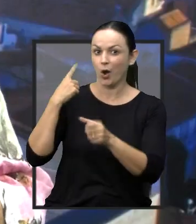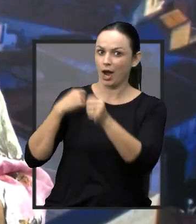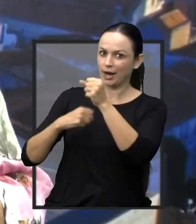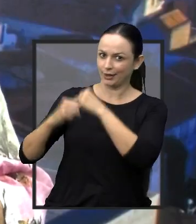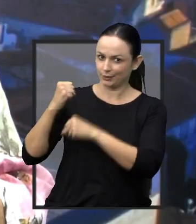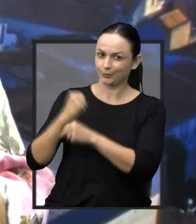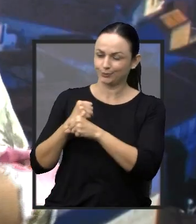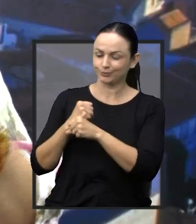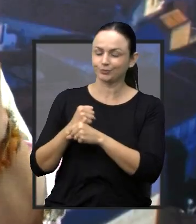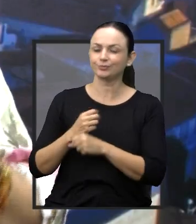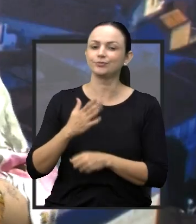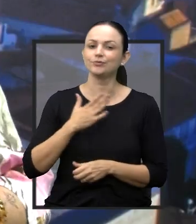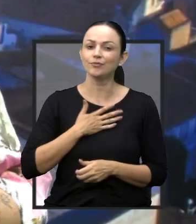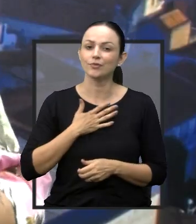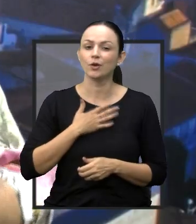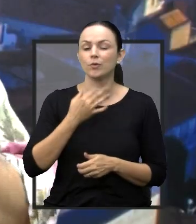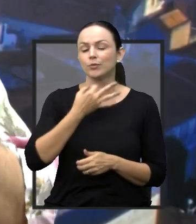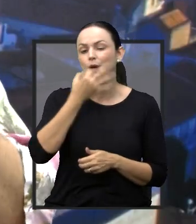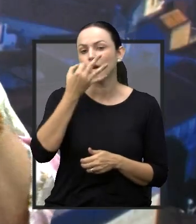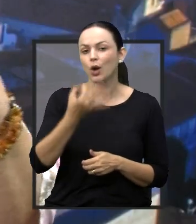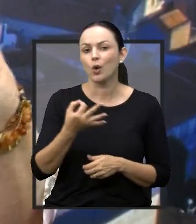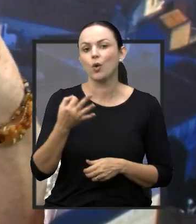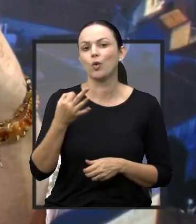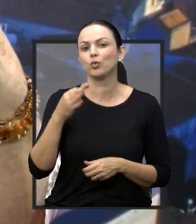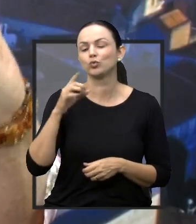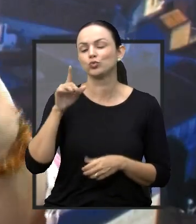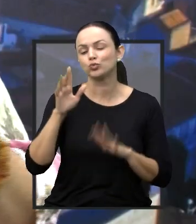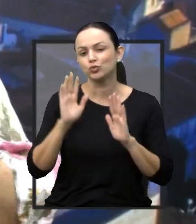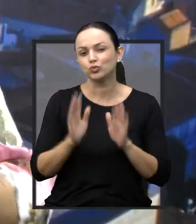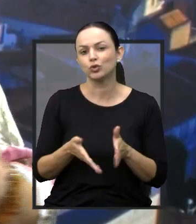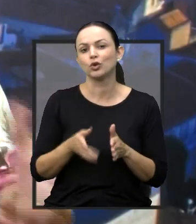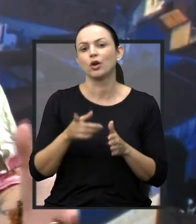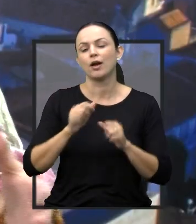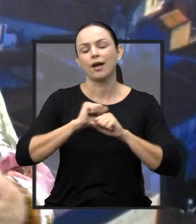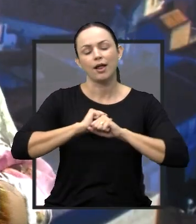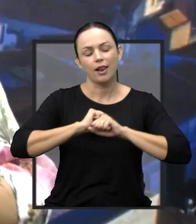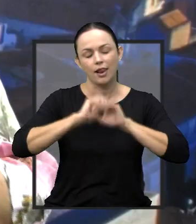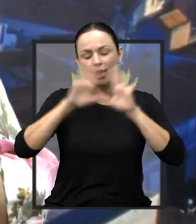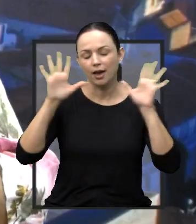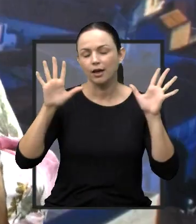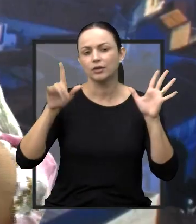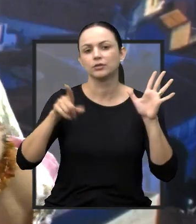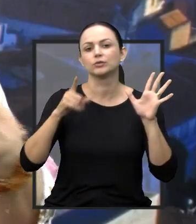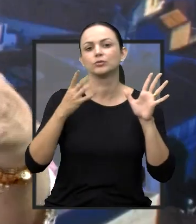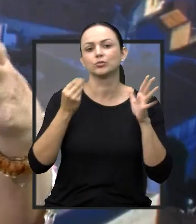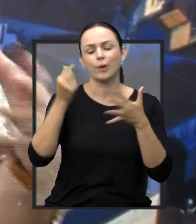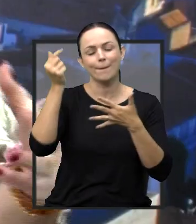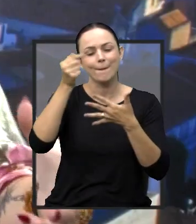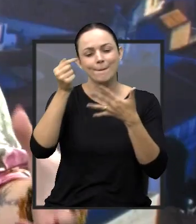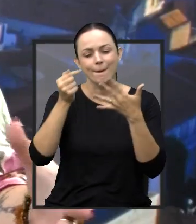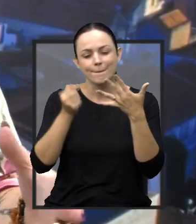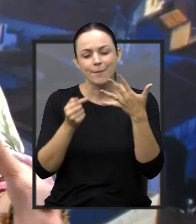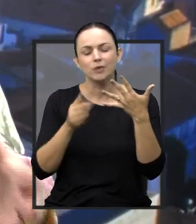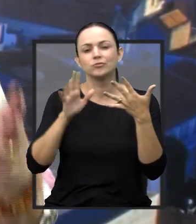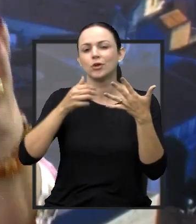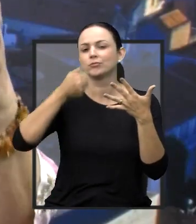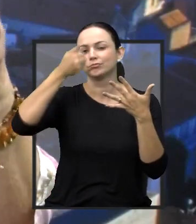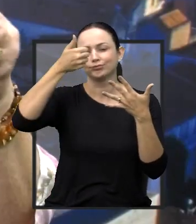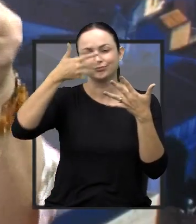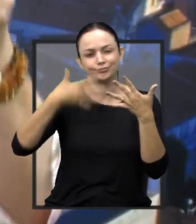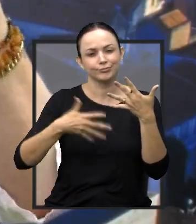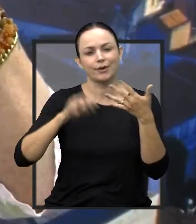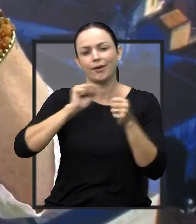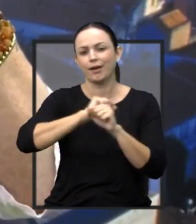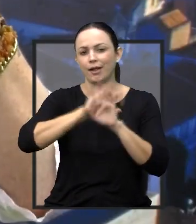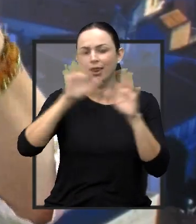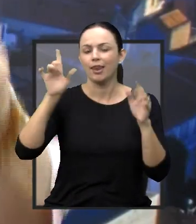no ano passado e, no meu ponto de vista, já foi muito claro, muitos pontos muito bem esclarecidos